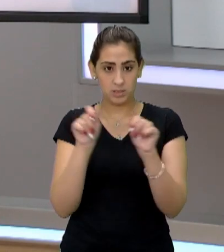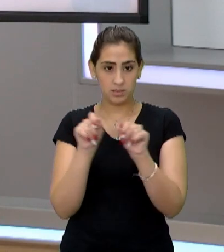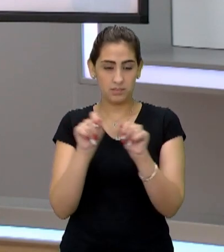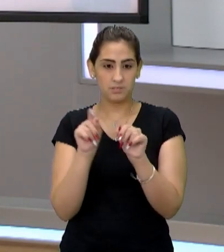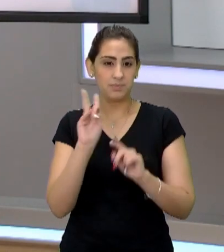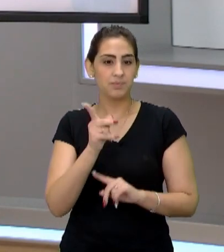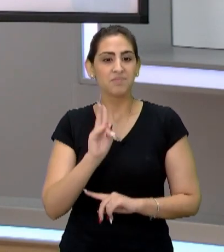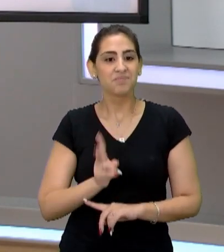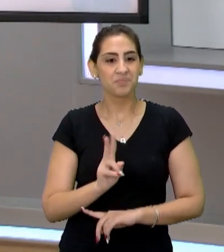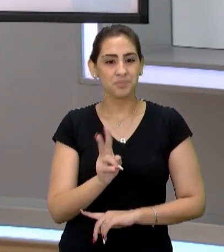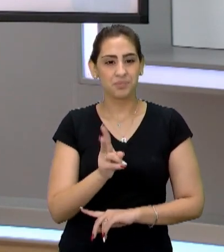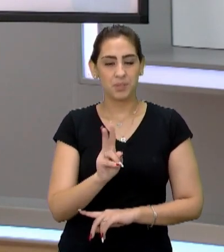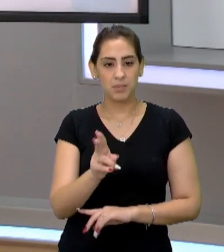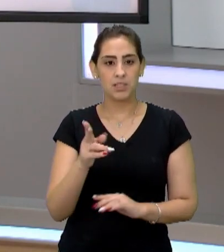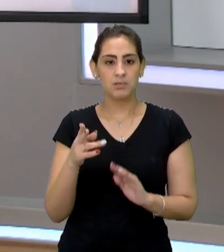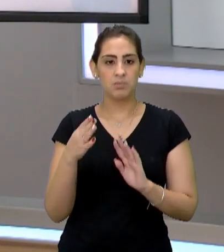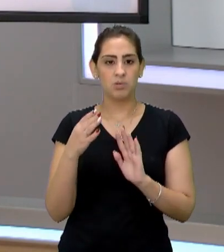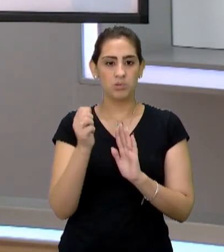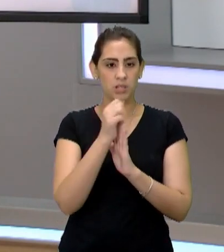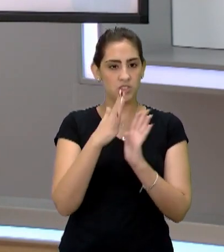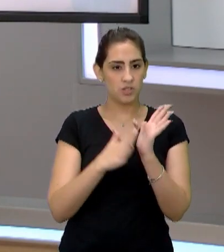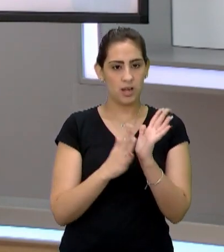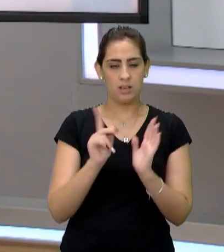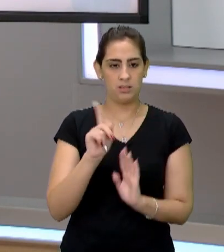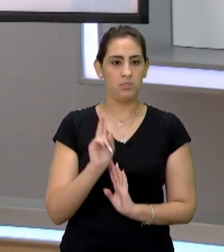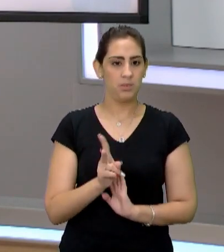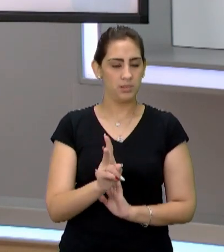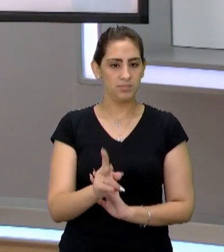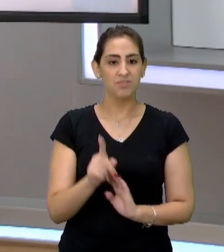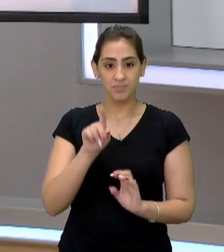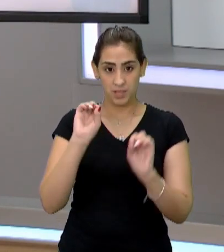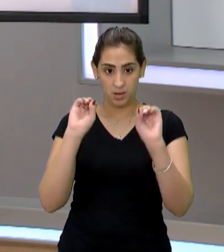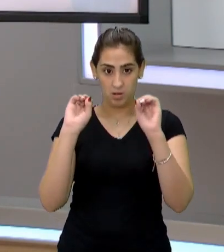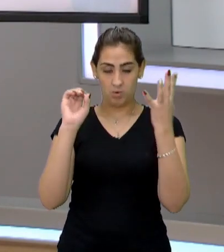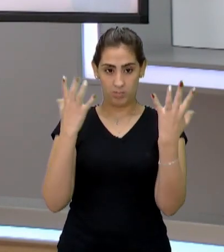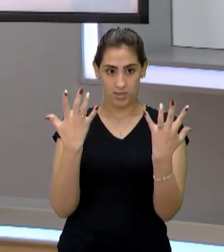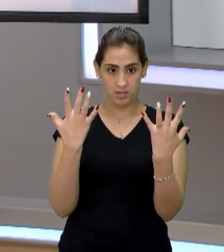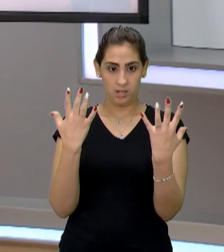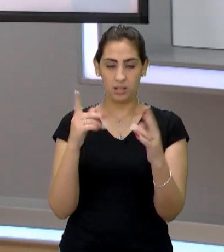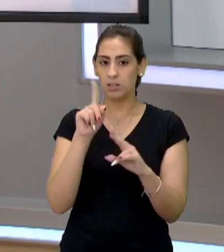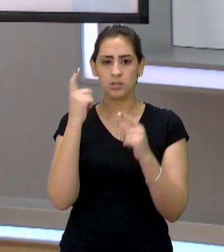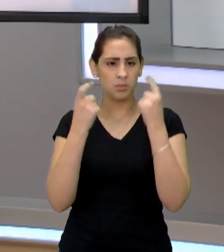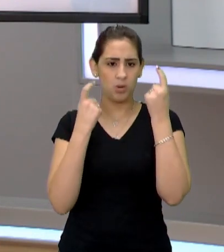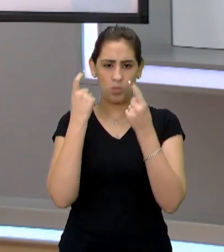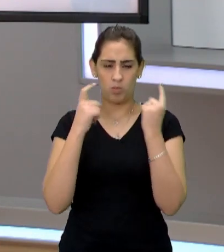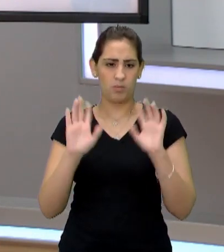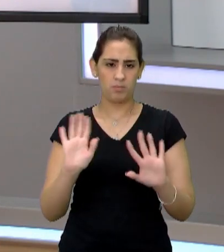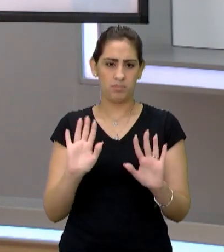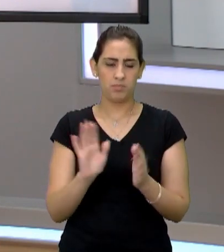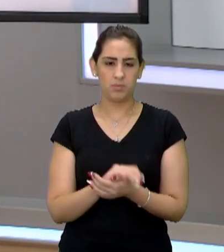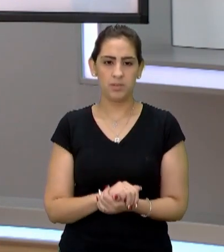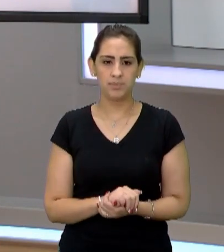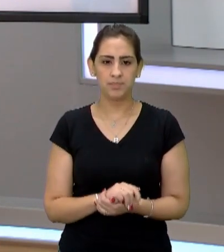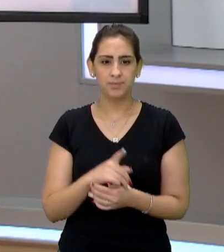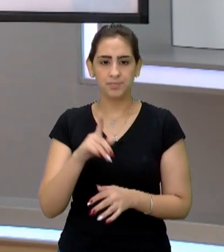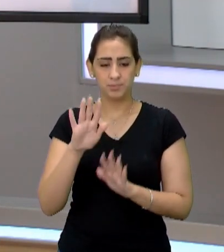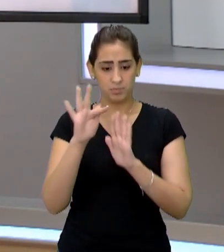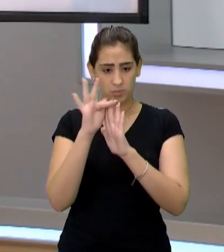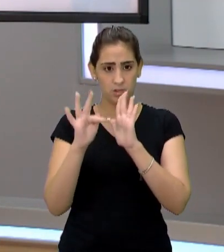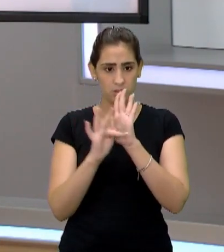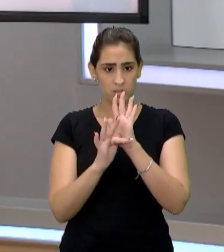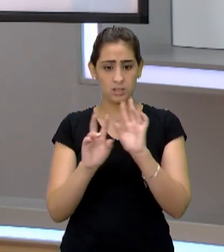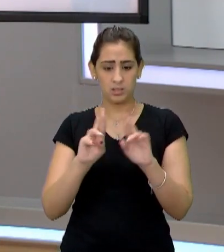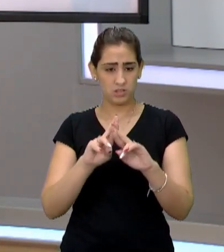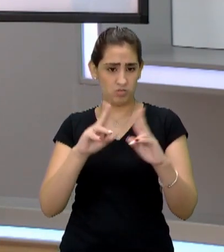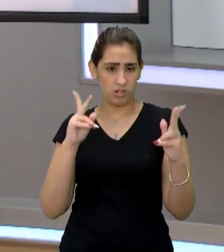serão com os mesmos aí exercícios, né? Se isso acontecer, não se preocupe, tá? Porque apesar do texto do exercício